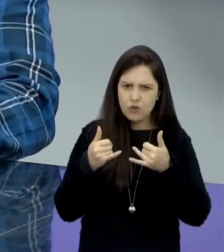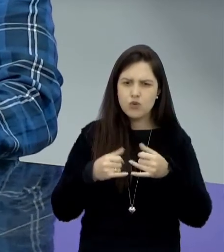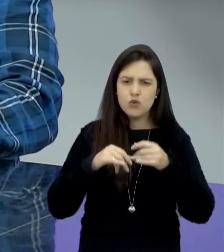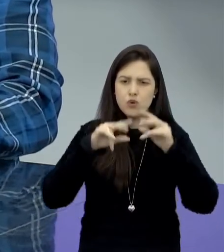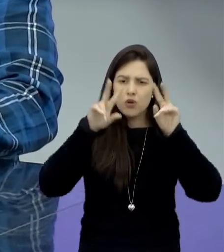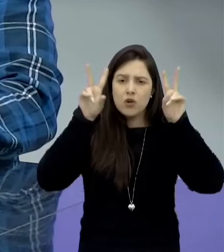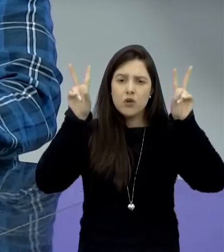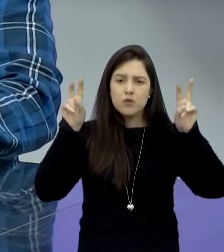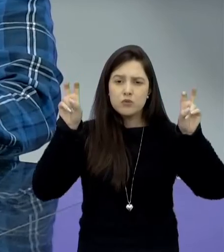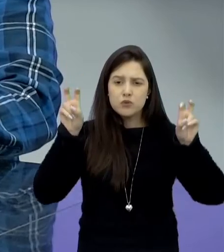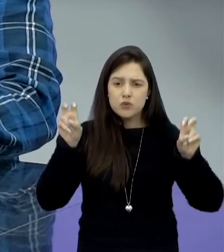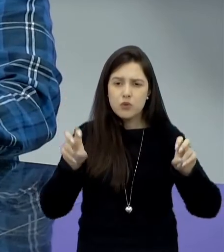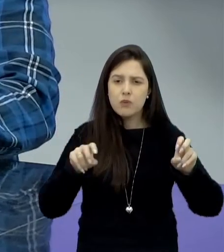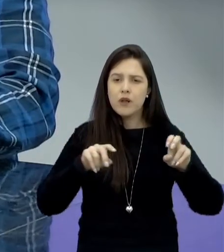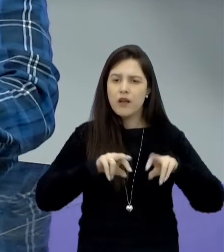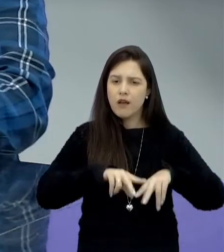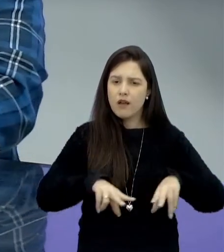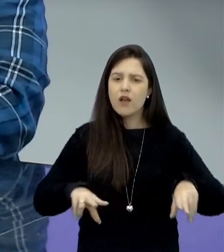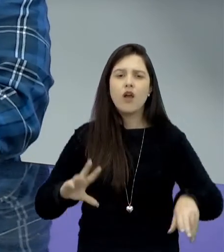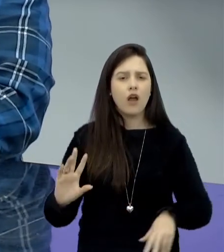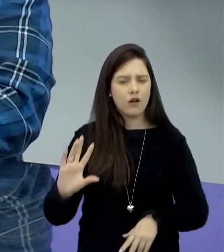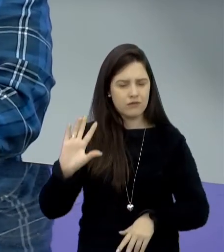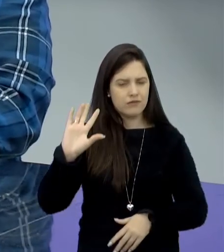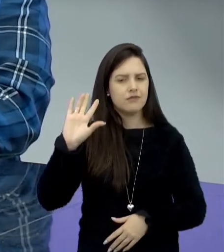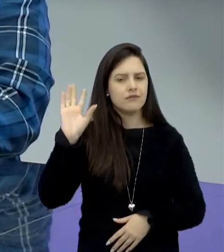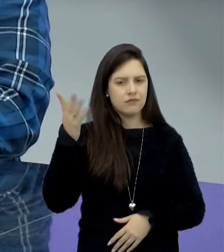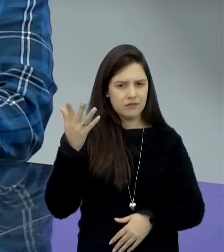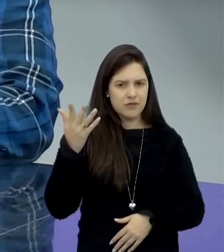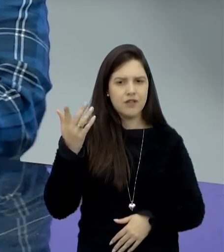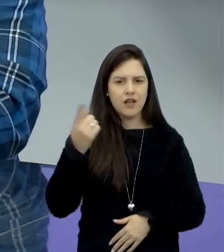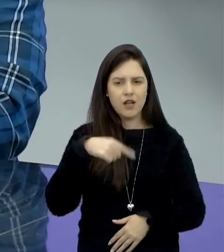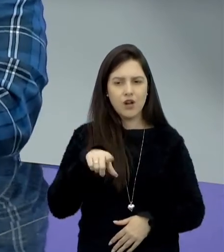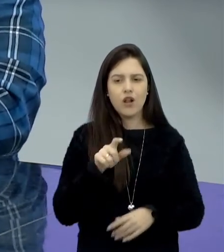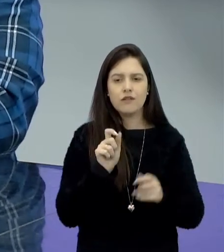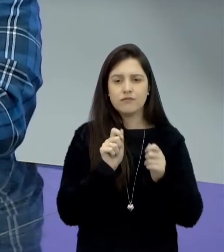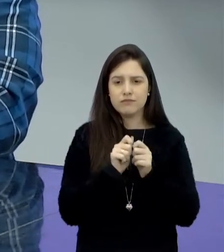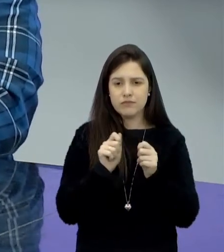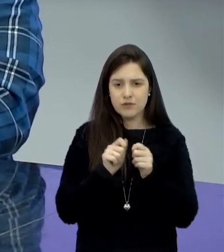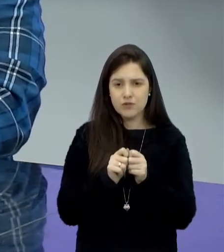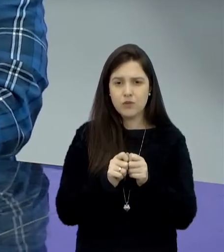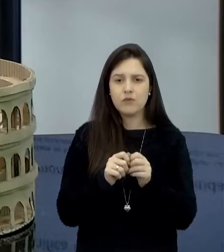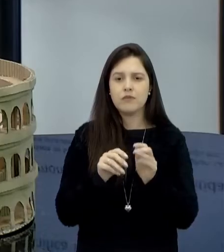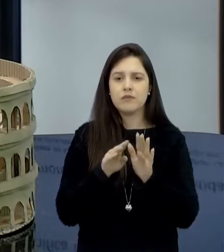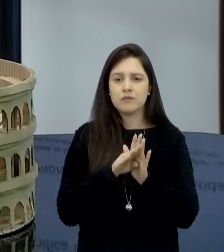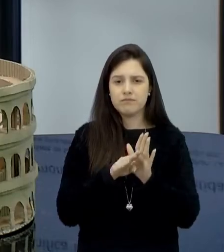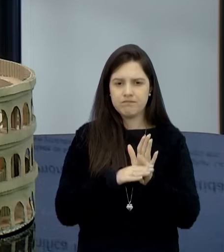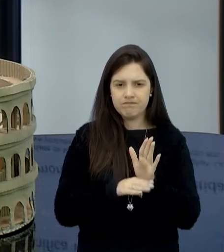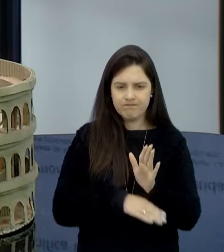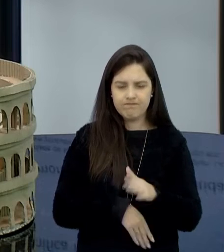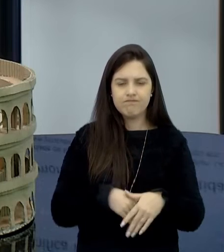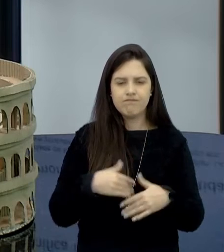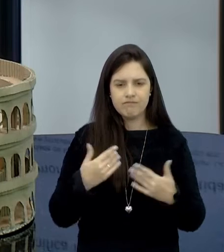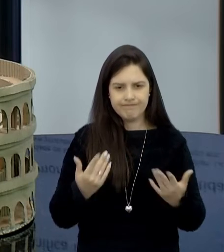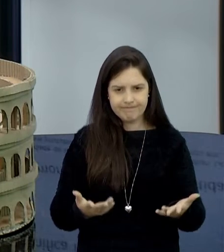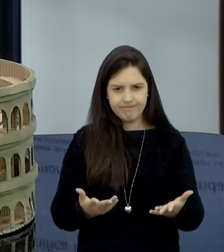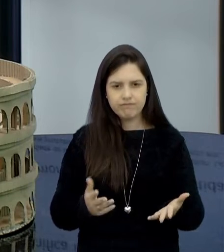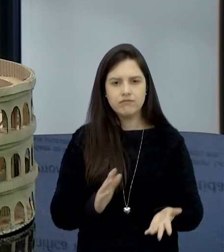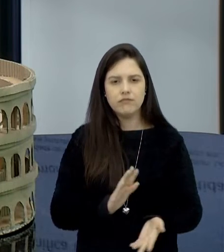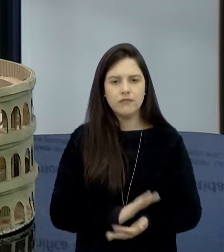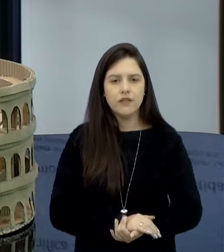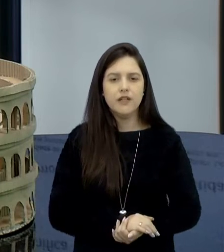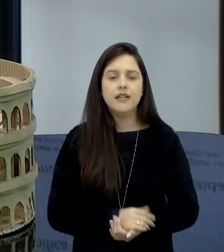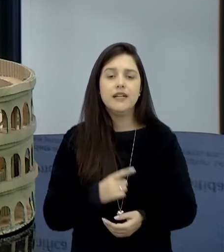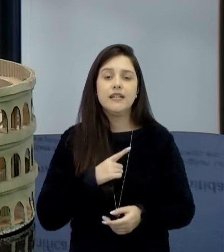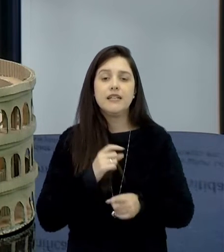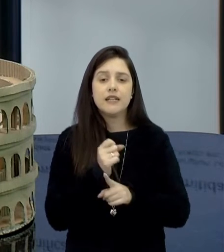esses problemas que muitas vezes acontecem na hora de você fazer um tombamento. Isso, o tombamento ele tem que ser muito bem conversado, porque assim a